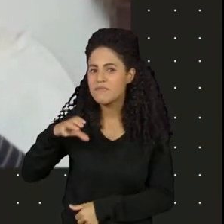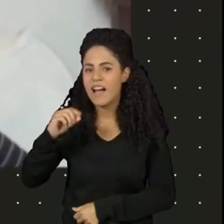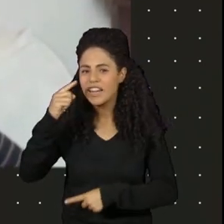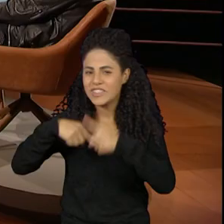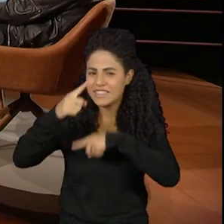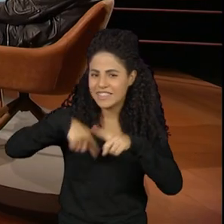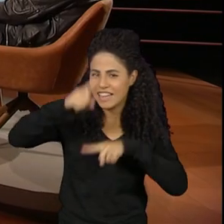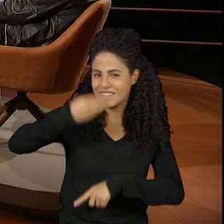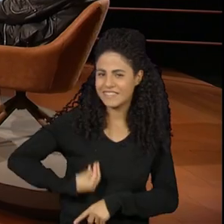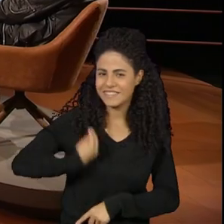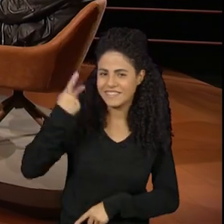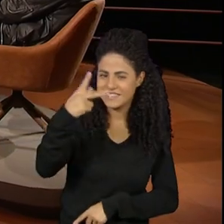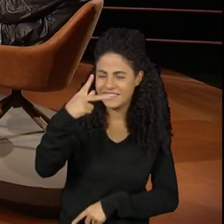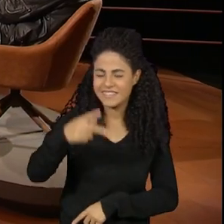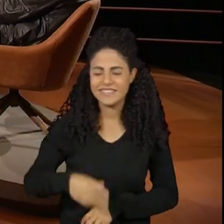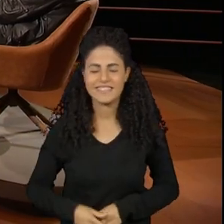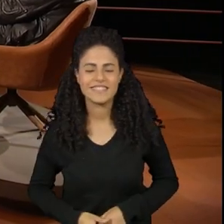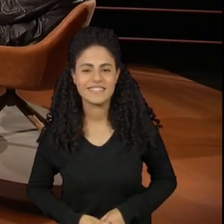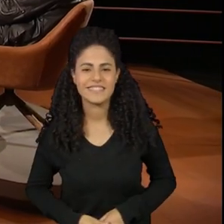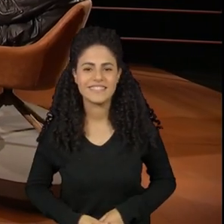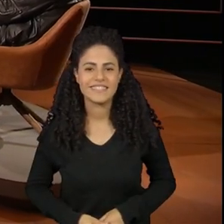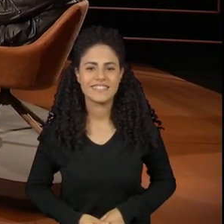você.